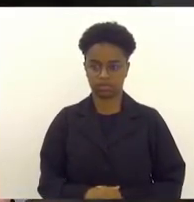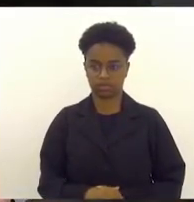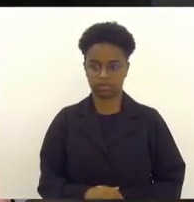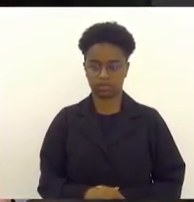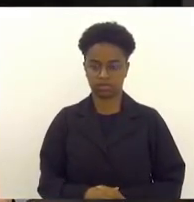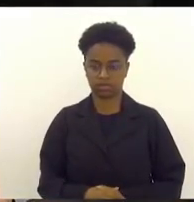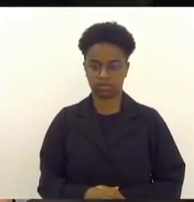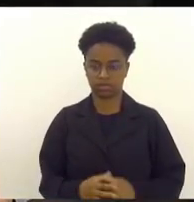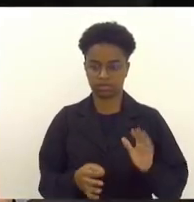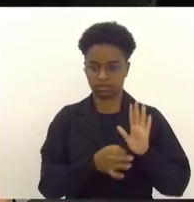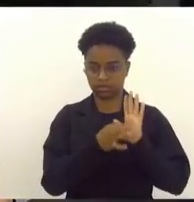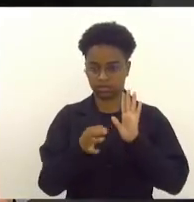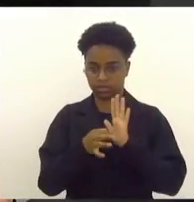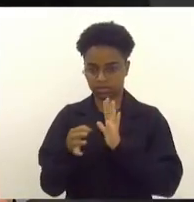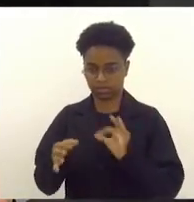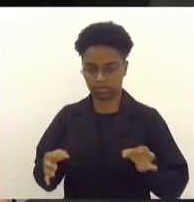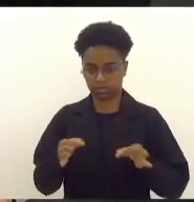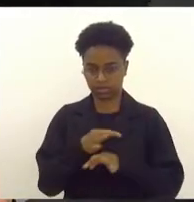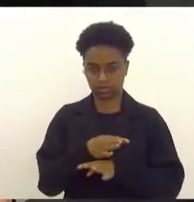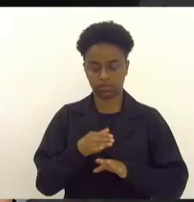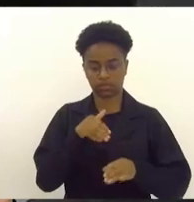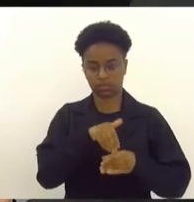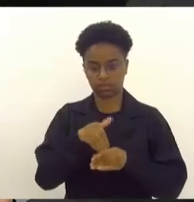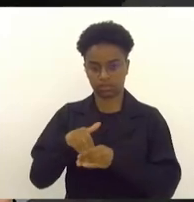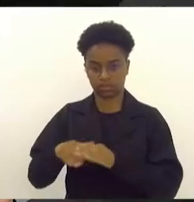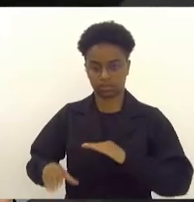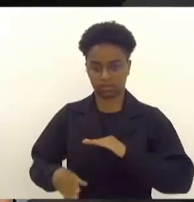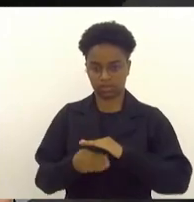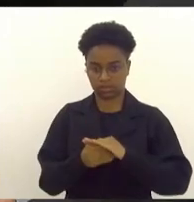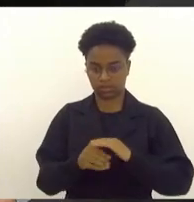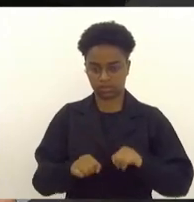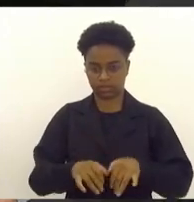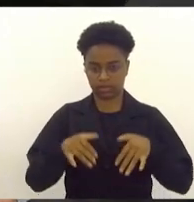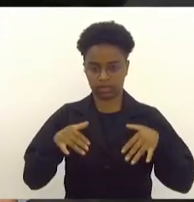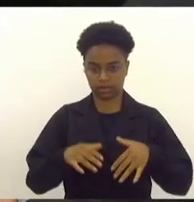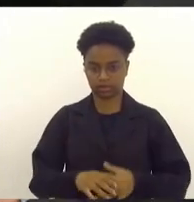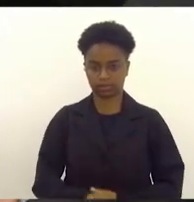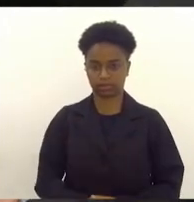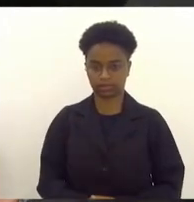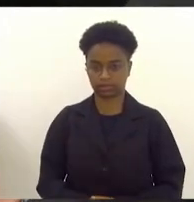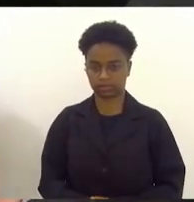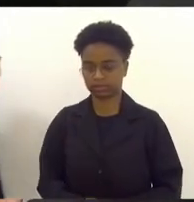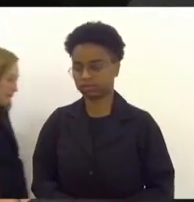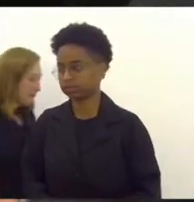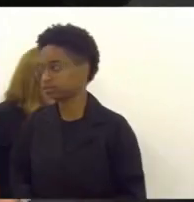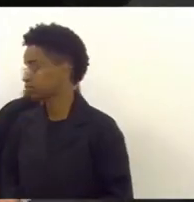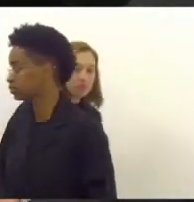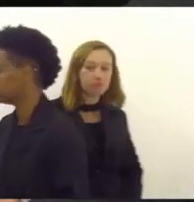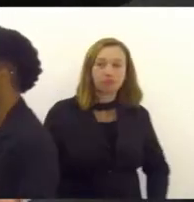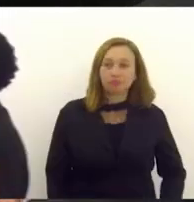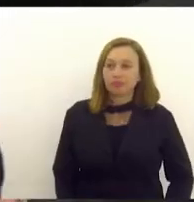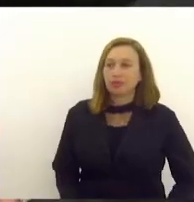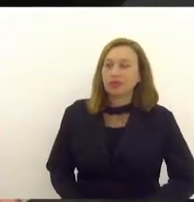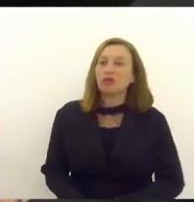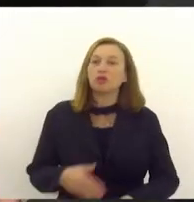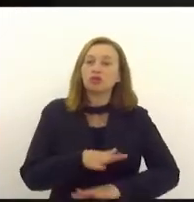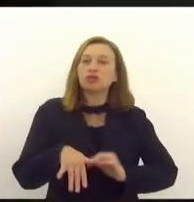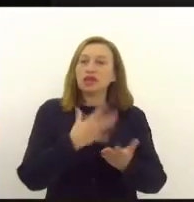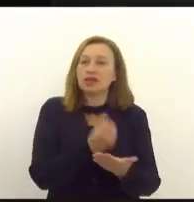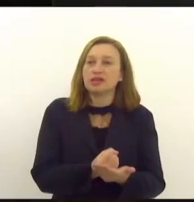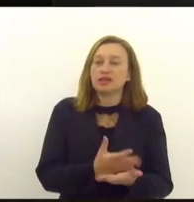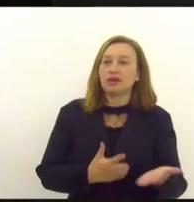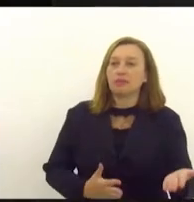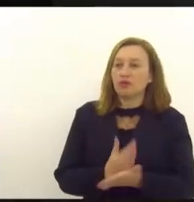com os pareceres emitidos em votação emenda de plenário com os pareceres favoráveis senhores que a própria